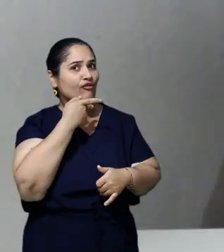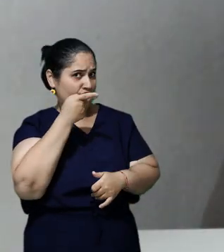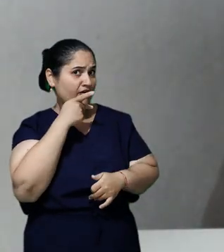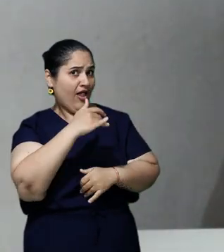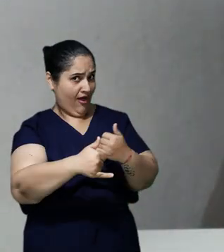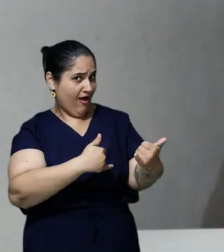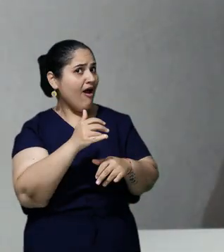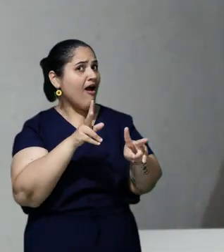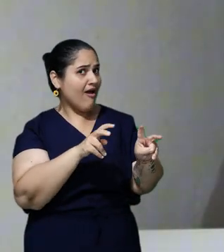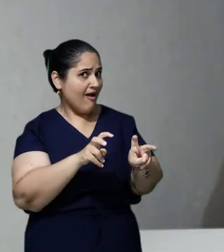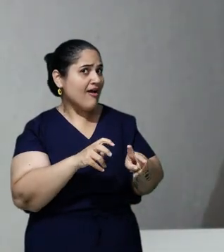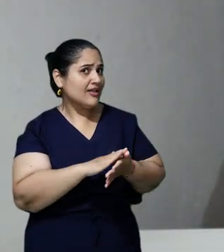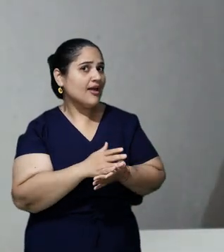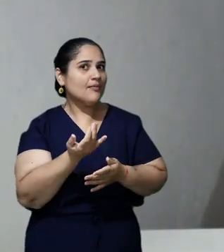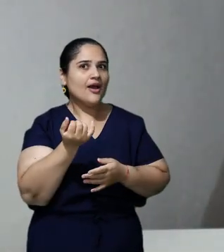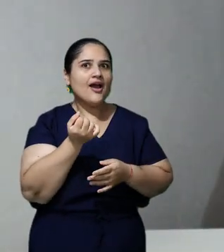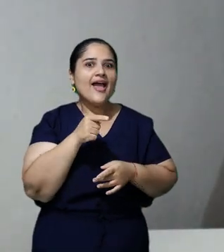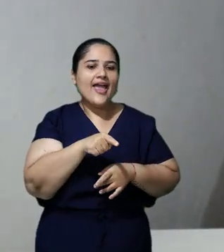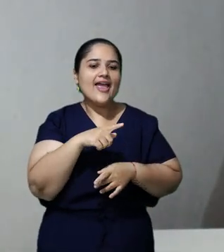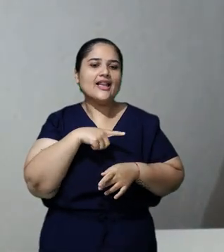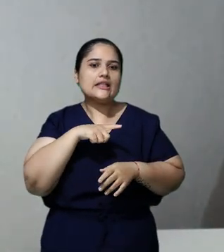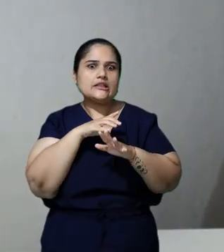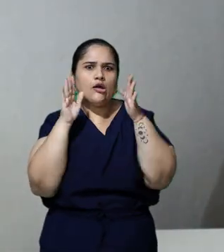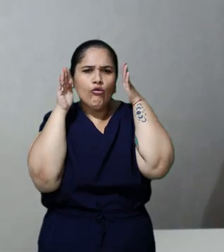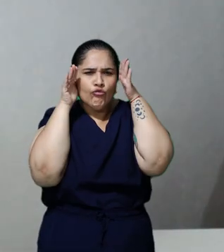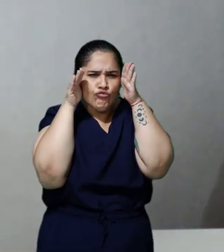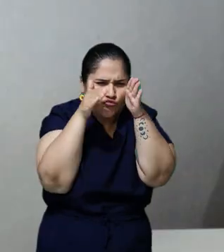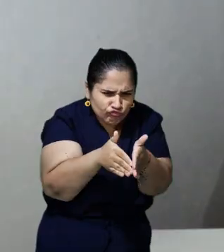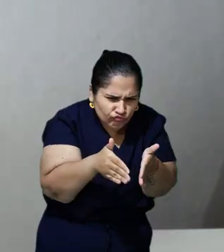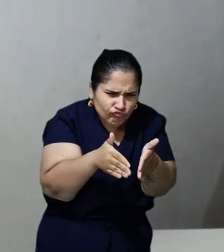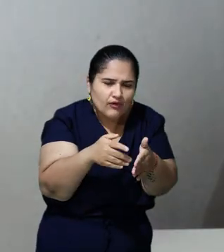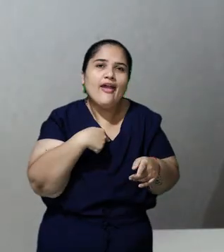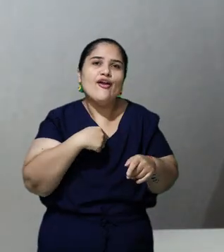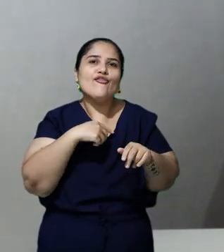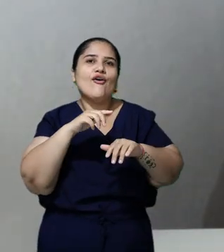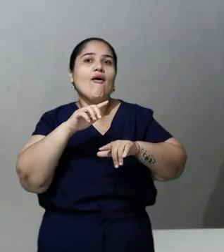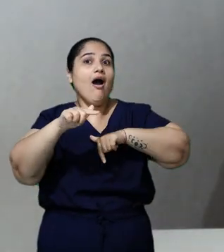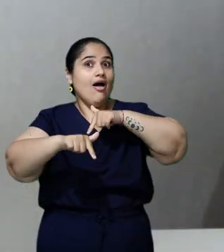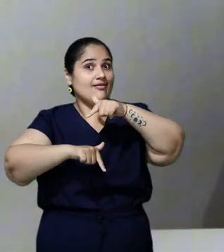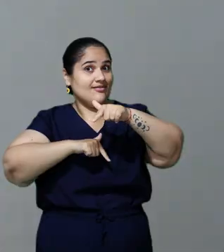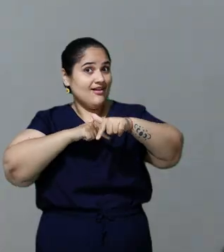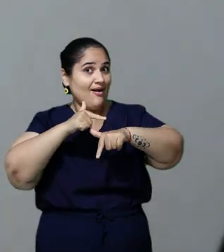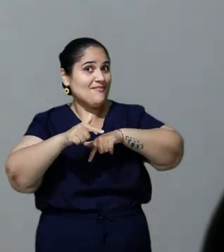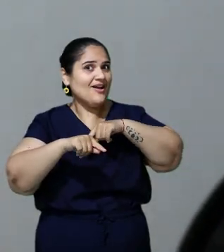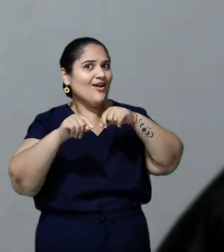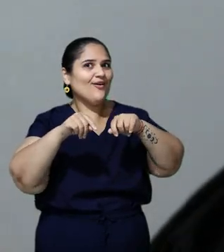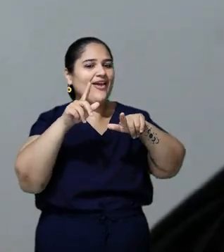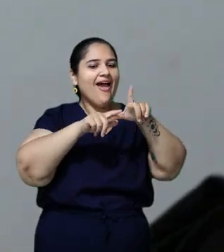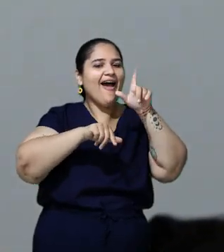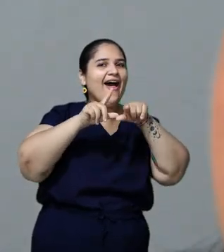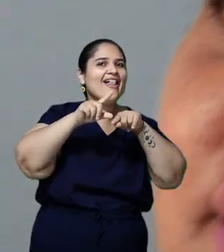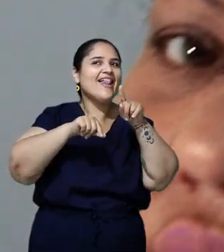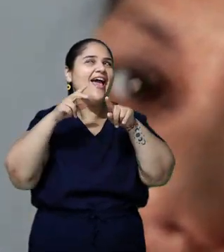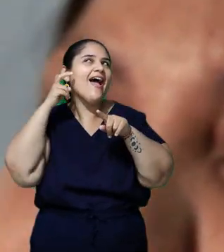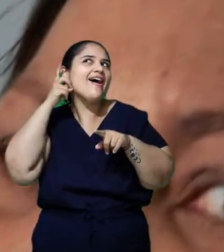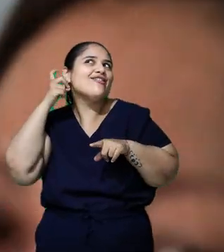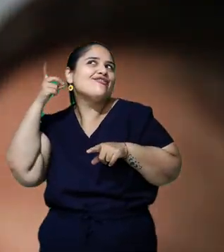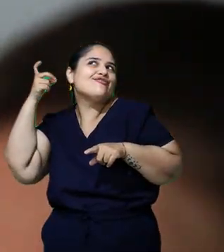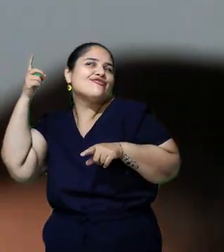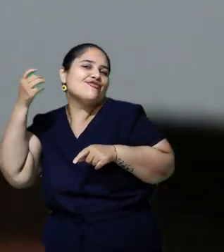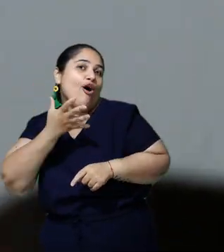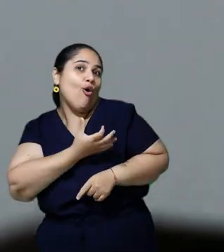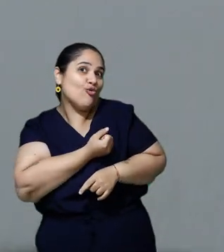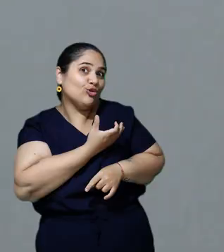que ela tiver o hiperfoco, eu vou trabalhar as letras, os sons, os números, né?